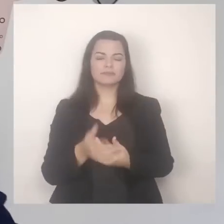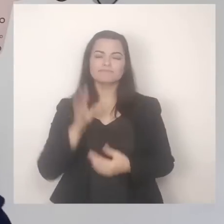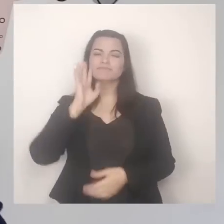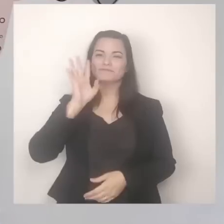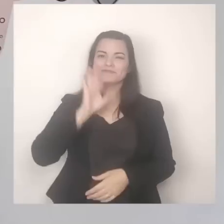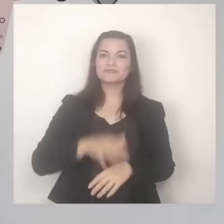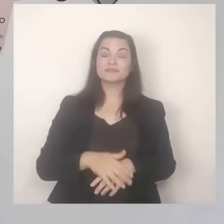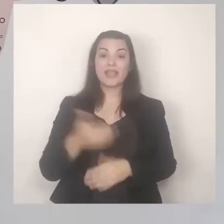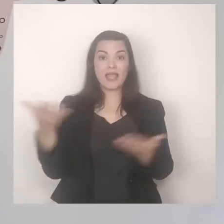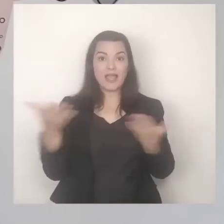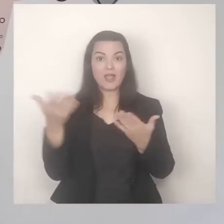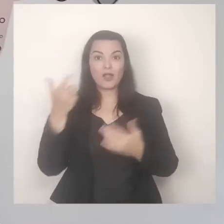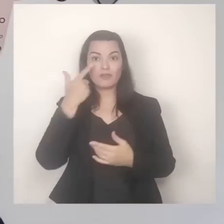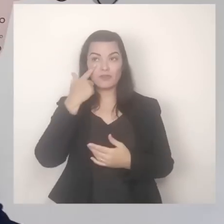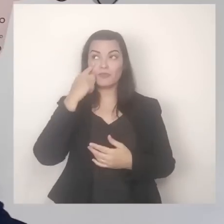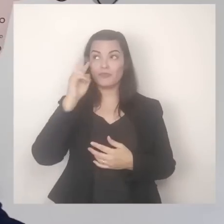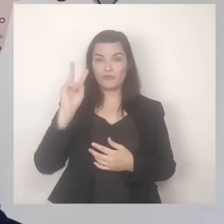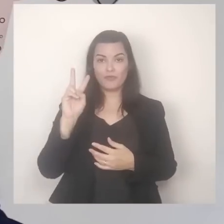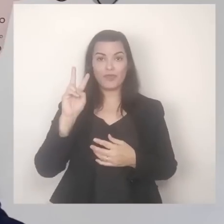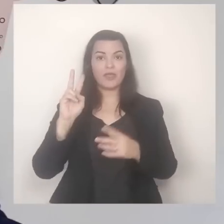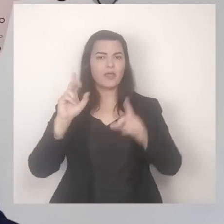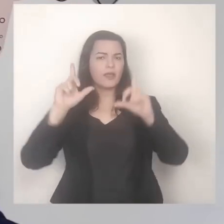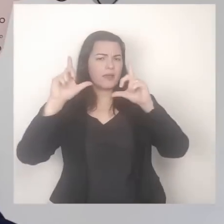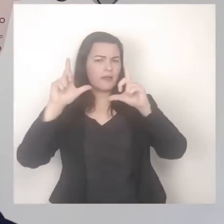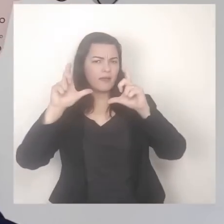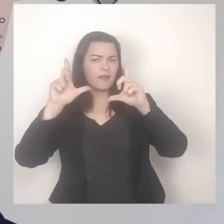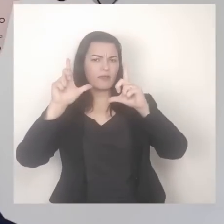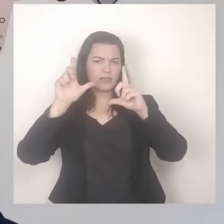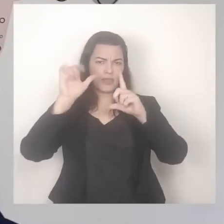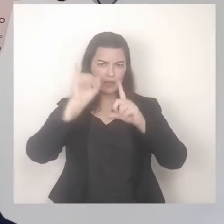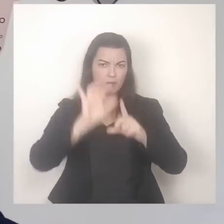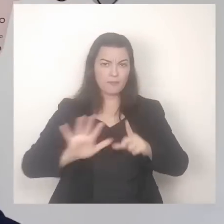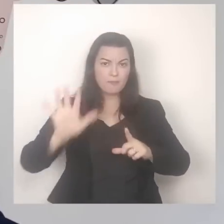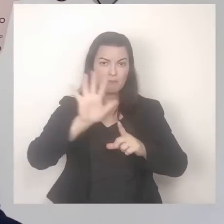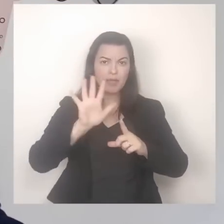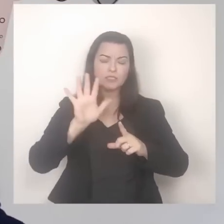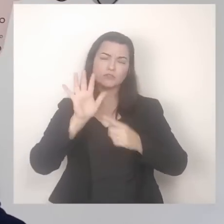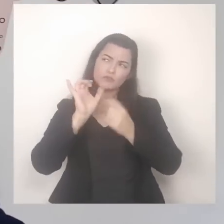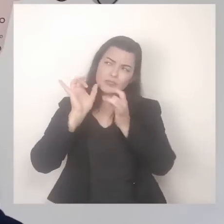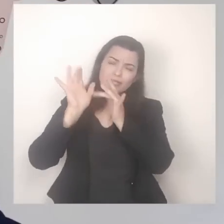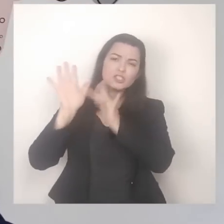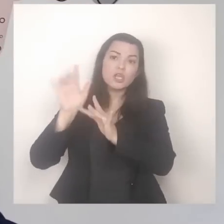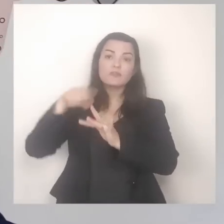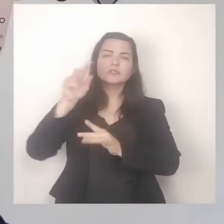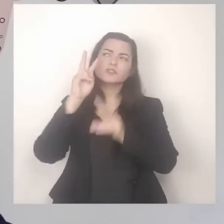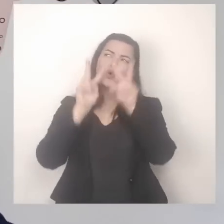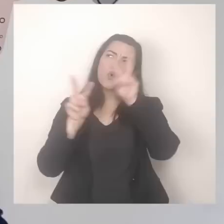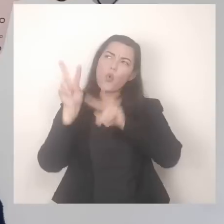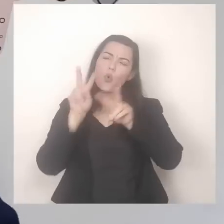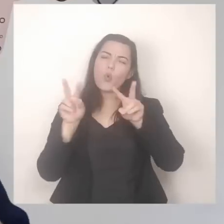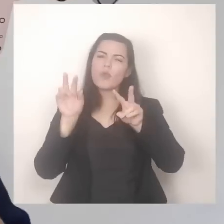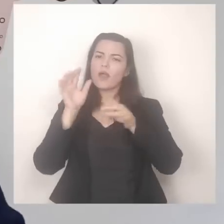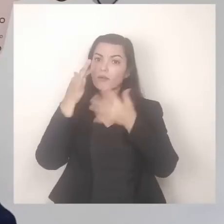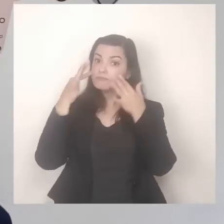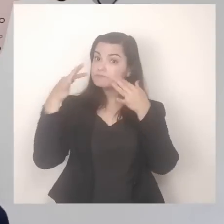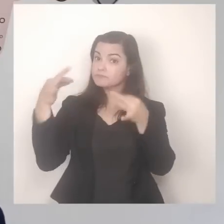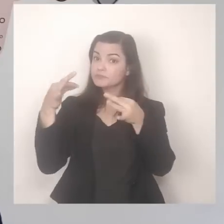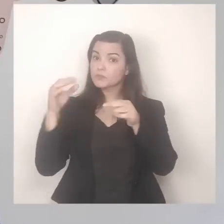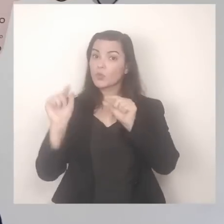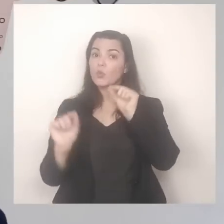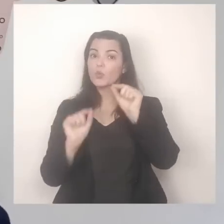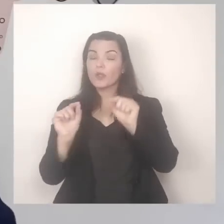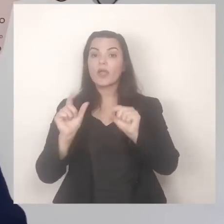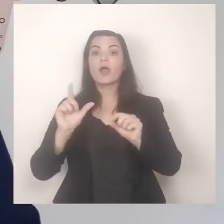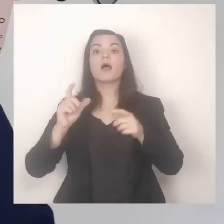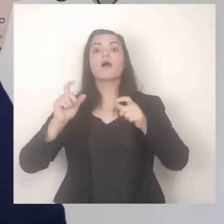agora observem a imagem. Eu vou deixar ela alguns segundinhos na tela para vocês olharem com bastante atenção. Onde que